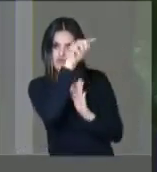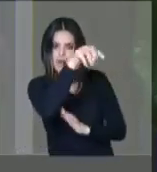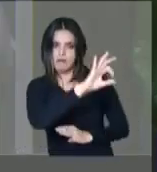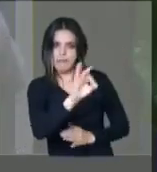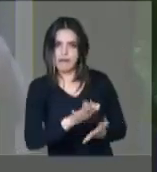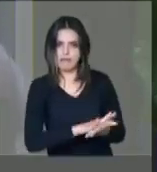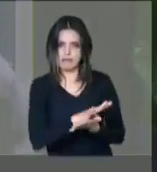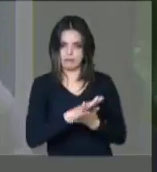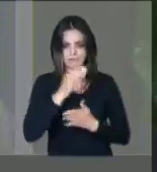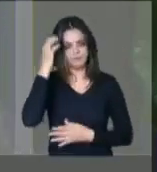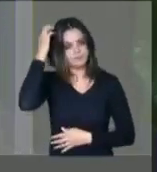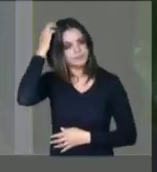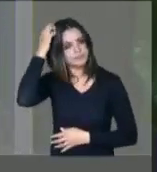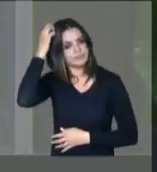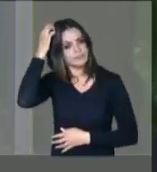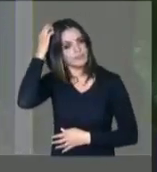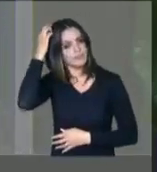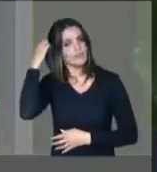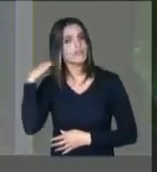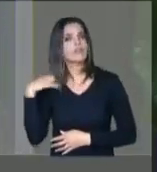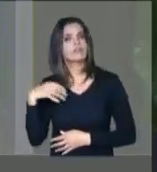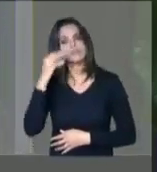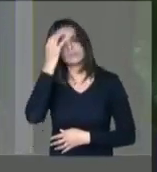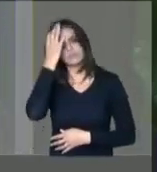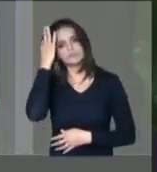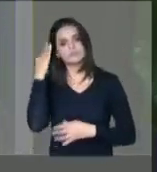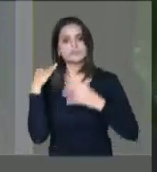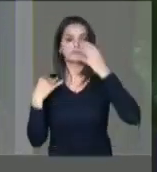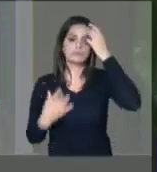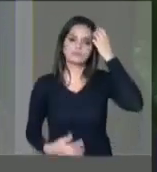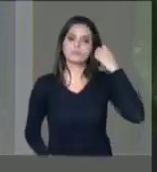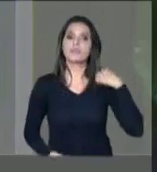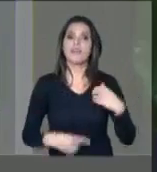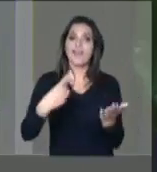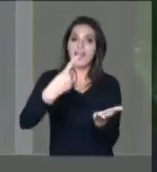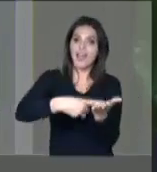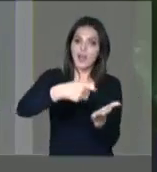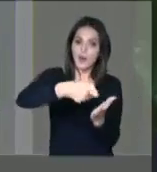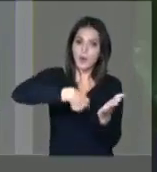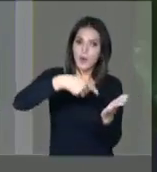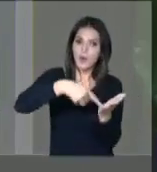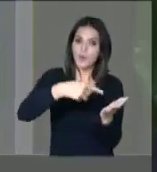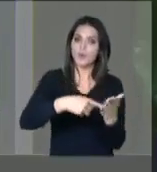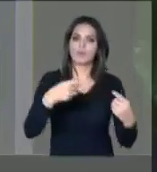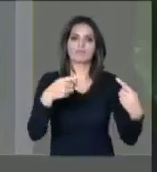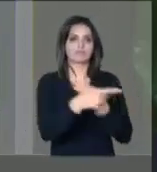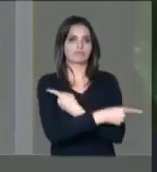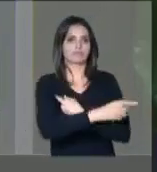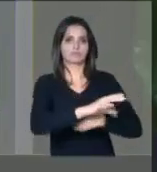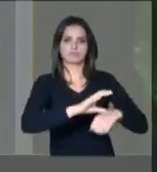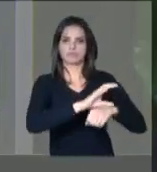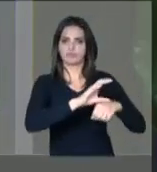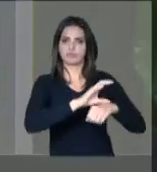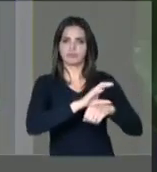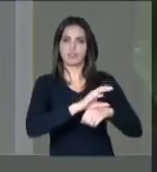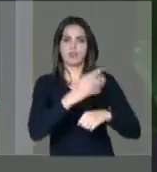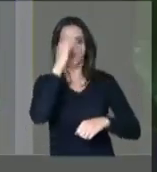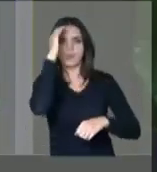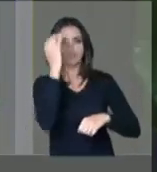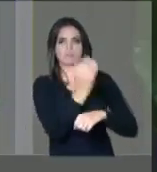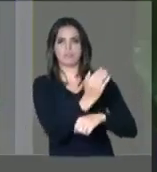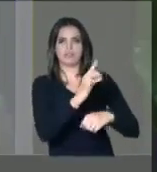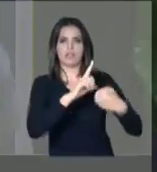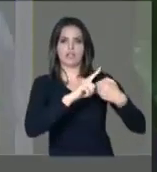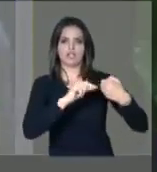E o acordo também é inconstitucional, porque viola o artigo 21 da nossa Constituição